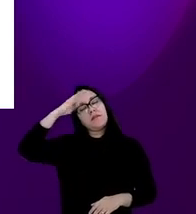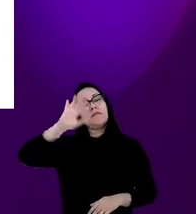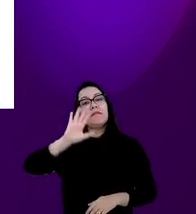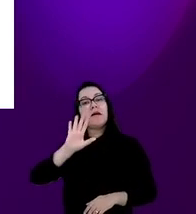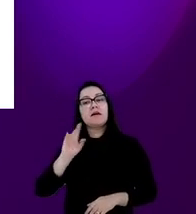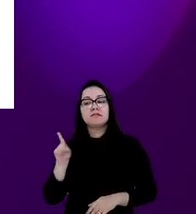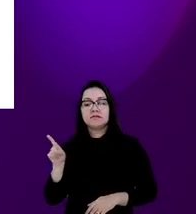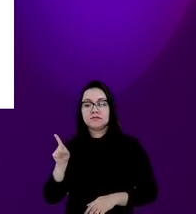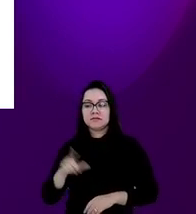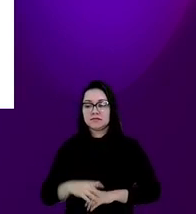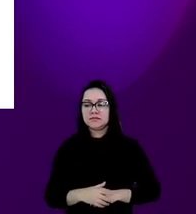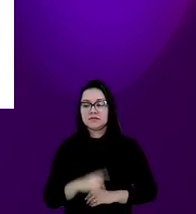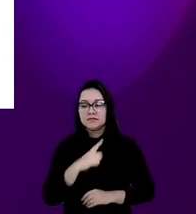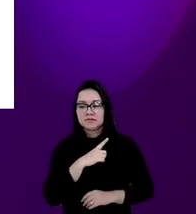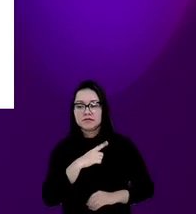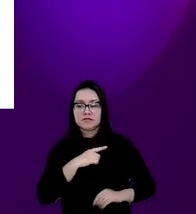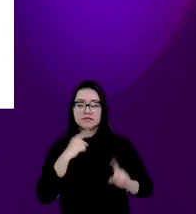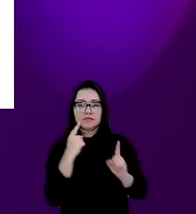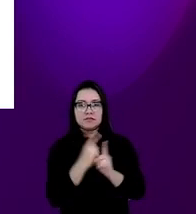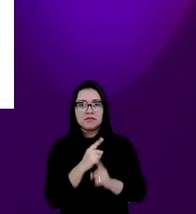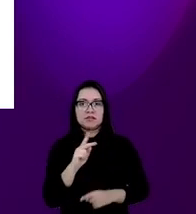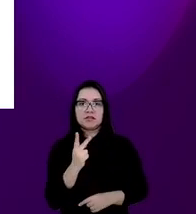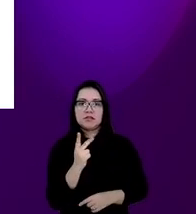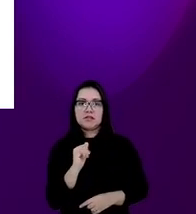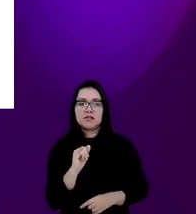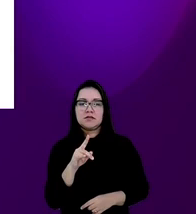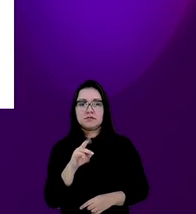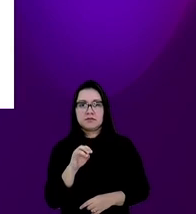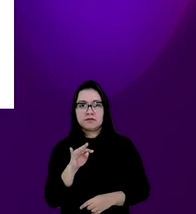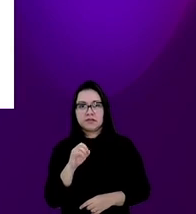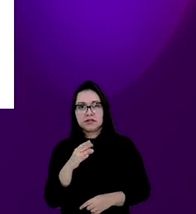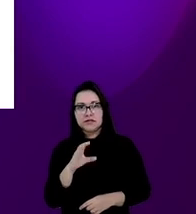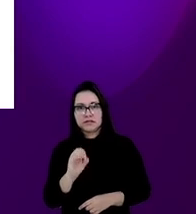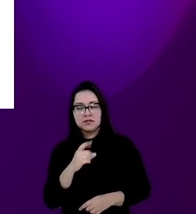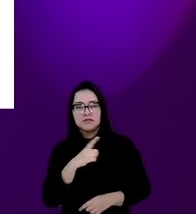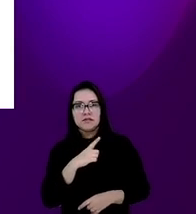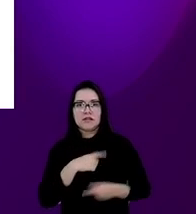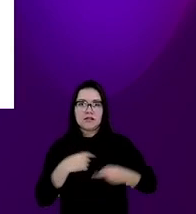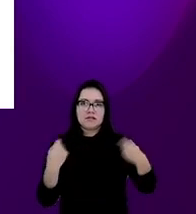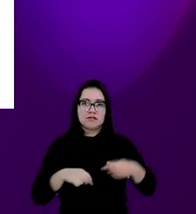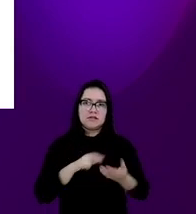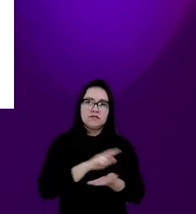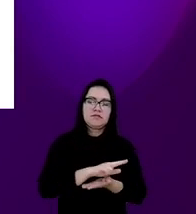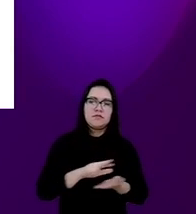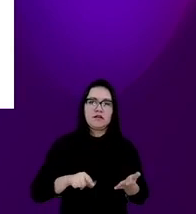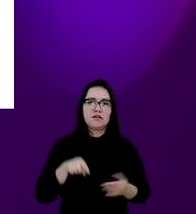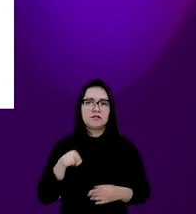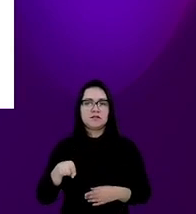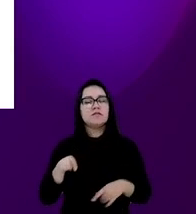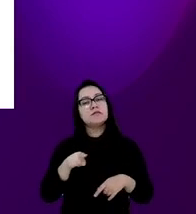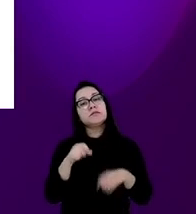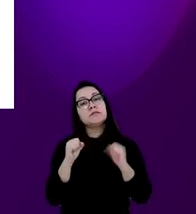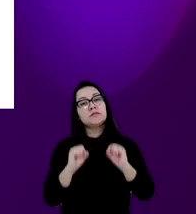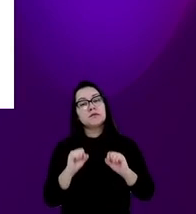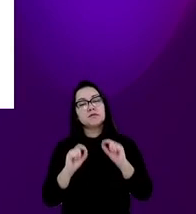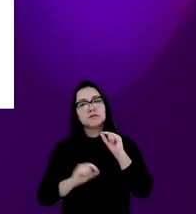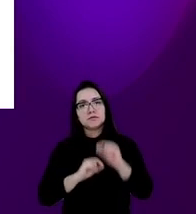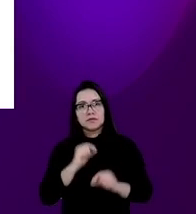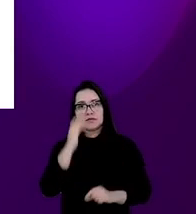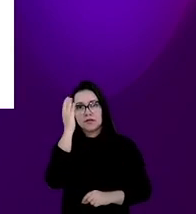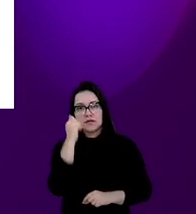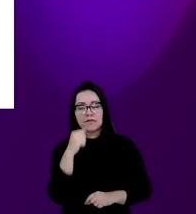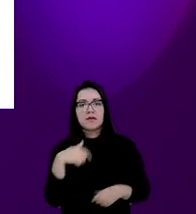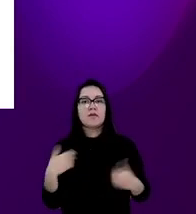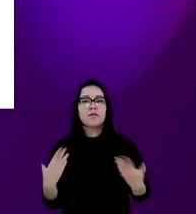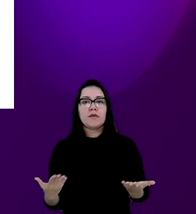da verificação da hipotensão e da hipóxia e das diversas necessidades desses pacientes, você pode determinar o grau